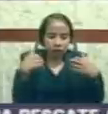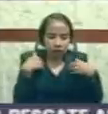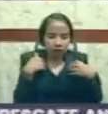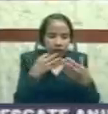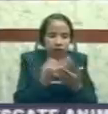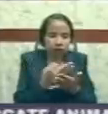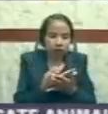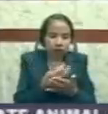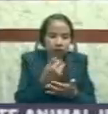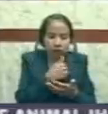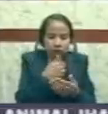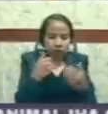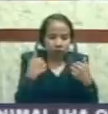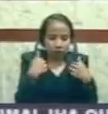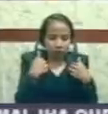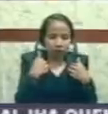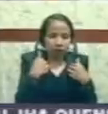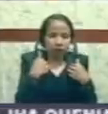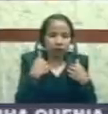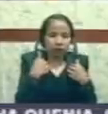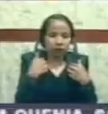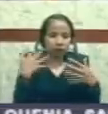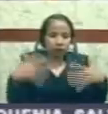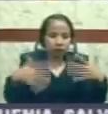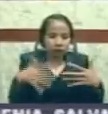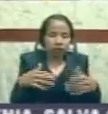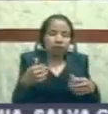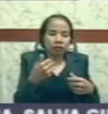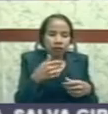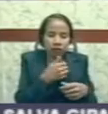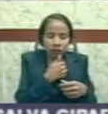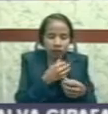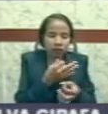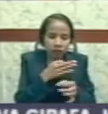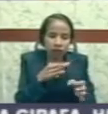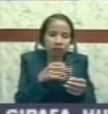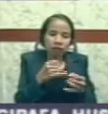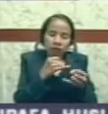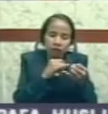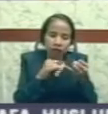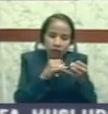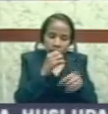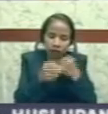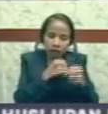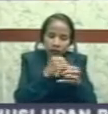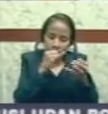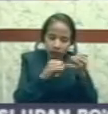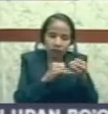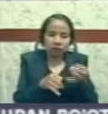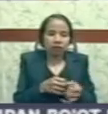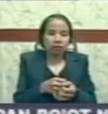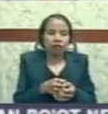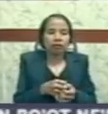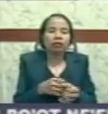que fundo, nem se dá consolidado até o fim do ano. Depois é a baixa Tribunal das Contas, mas foi indeteta de